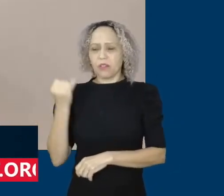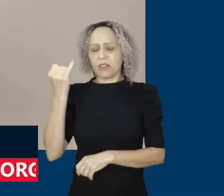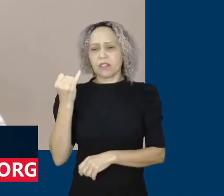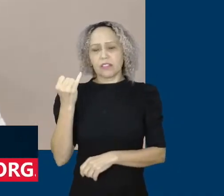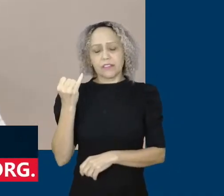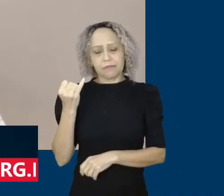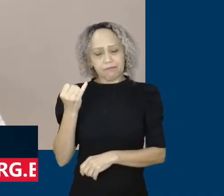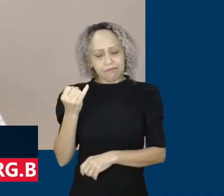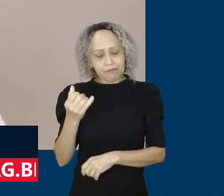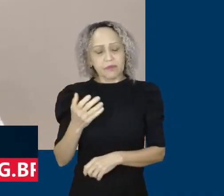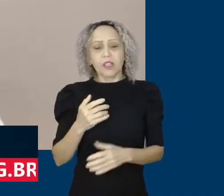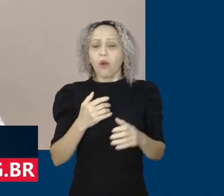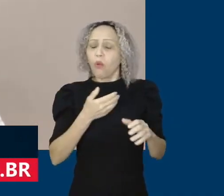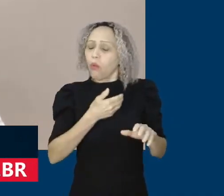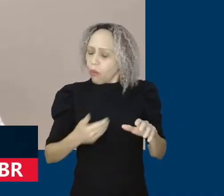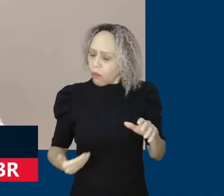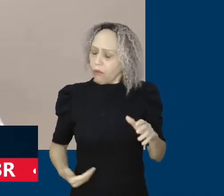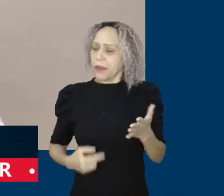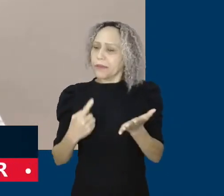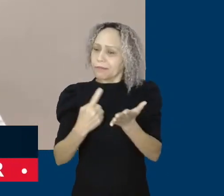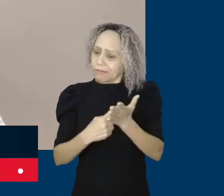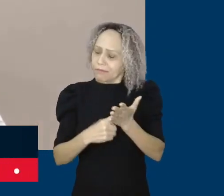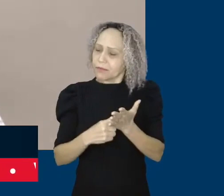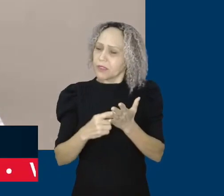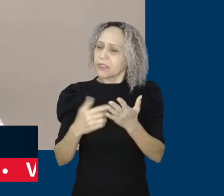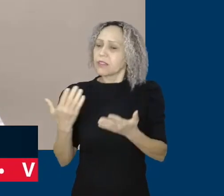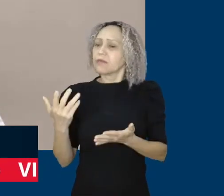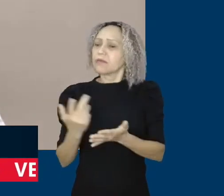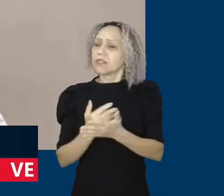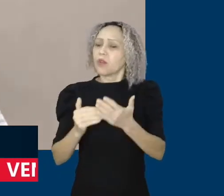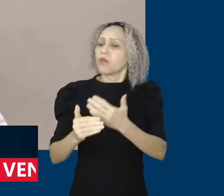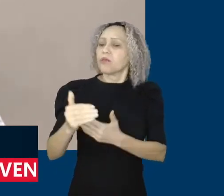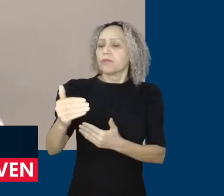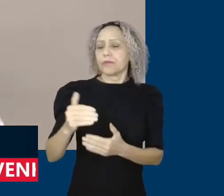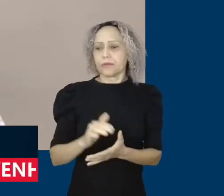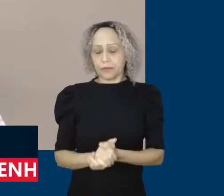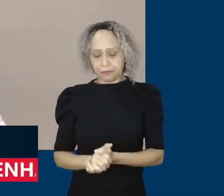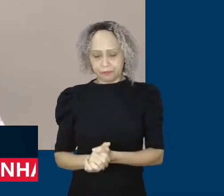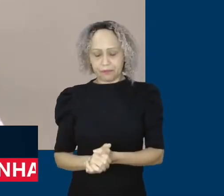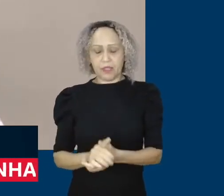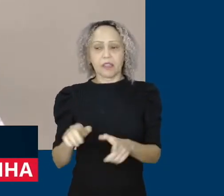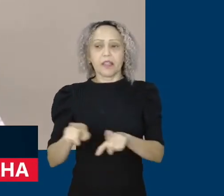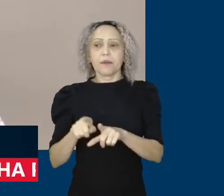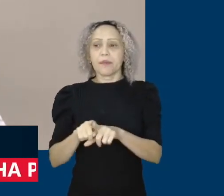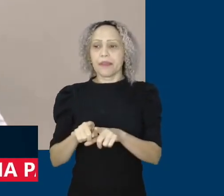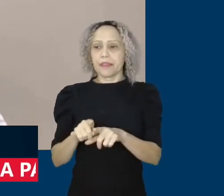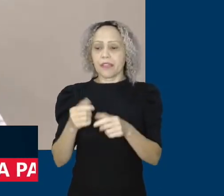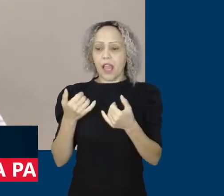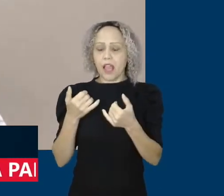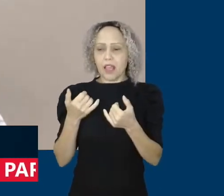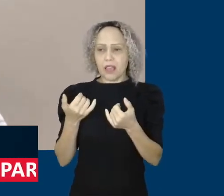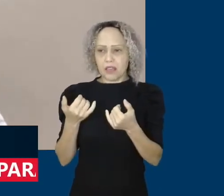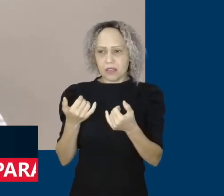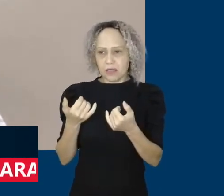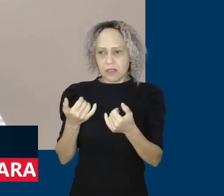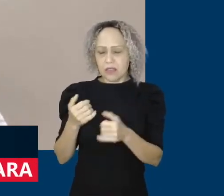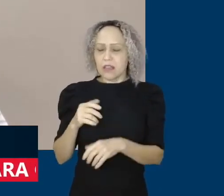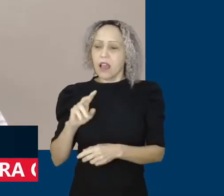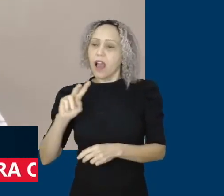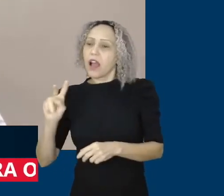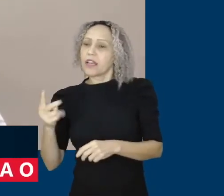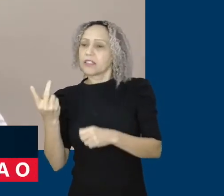E aí entra a questão do hidrogênio verde. É um debate, digamos assim, novo, não é? Ainda são soluções